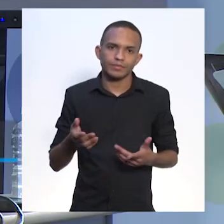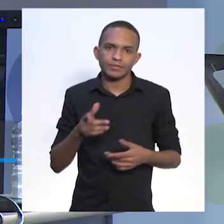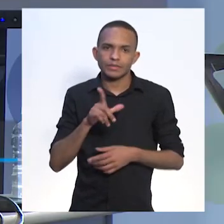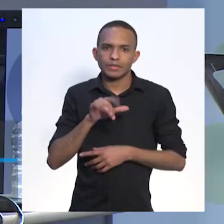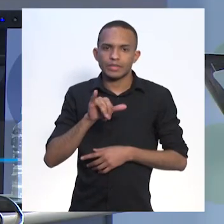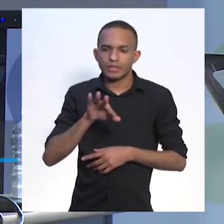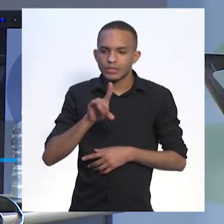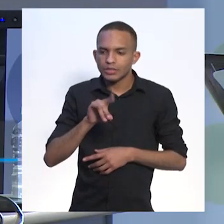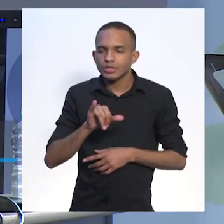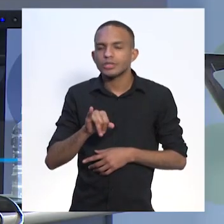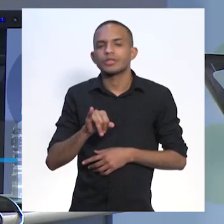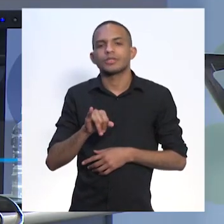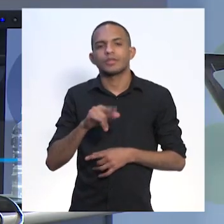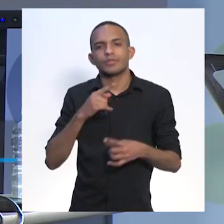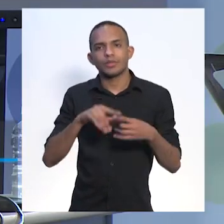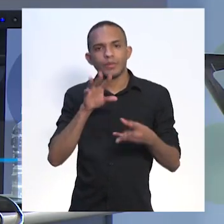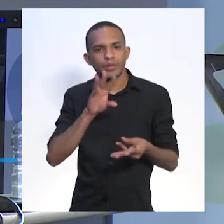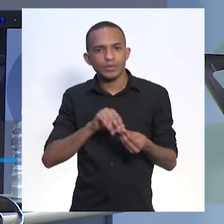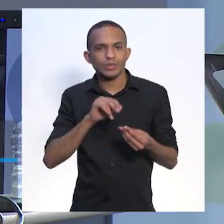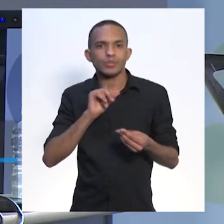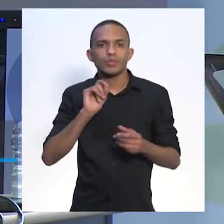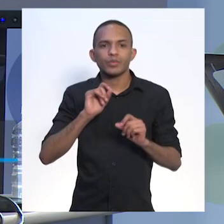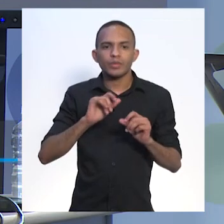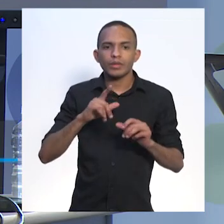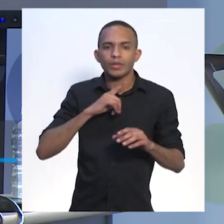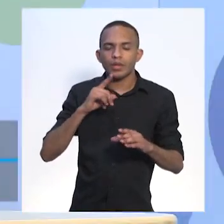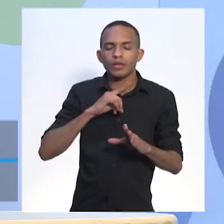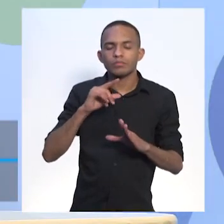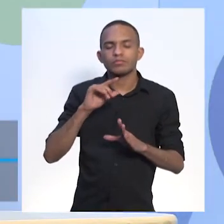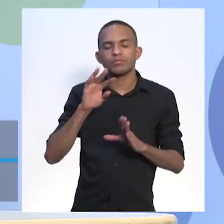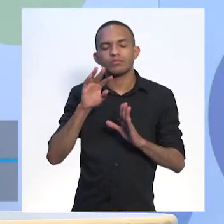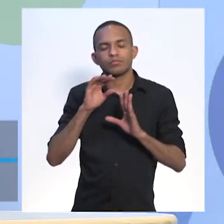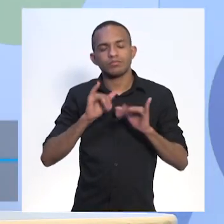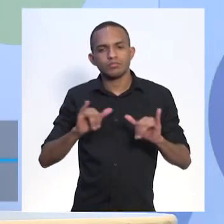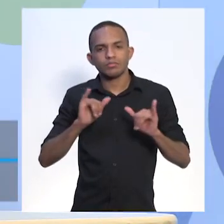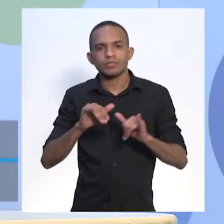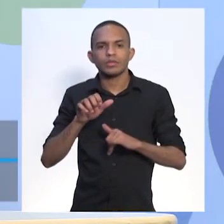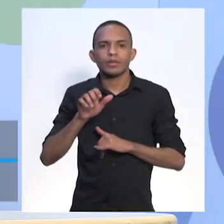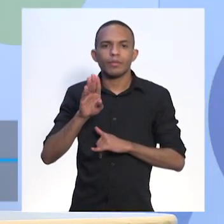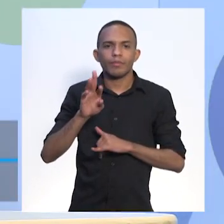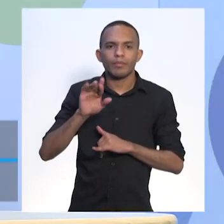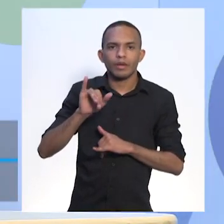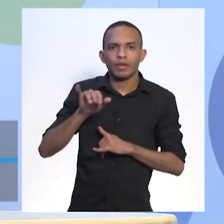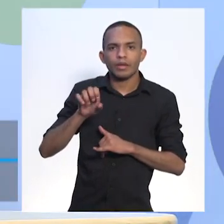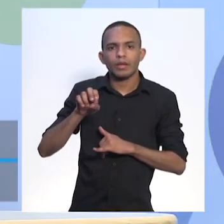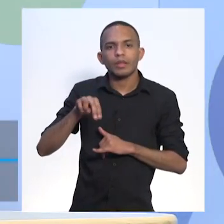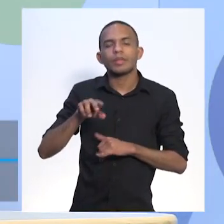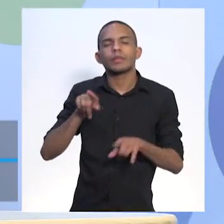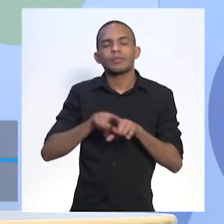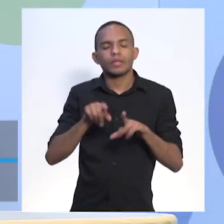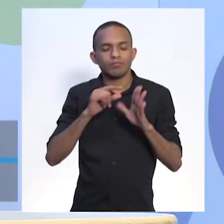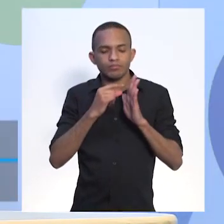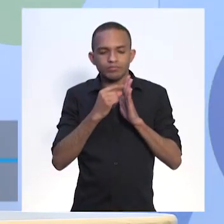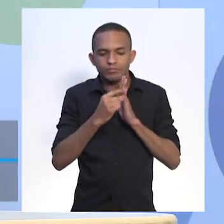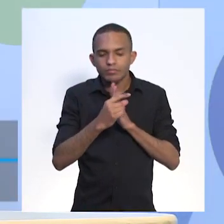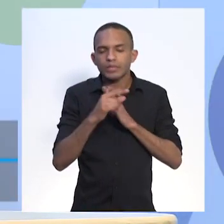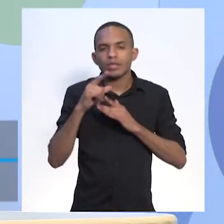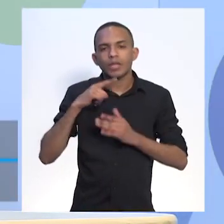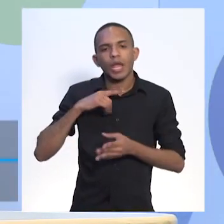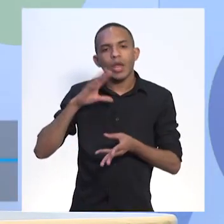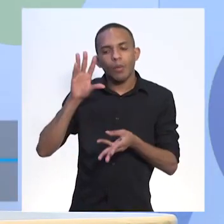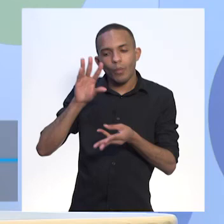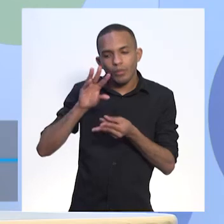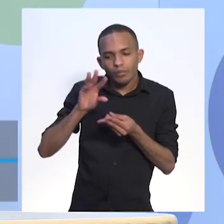Lead, pois é um resumo do que vem a seguir, a Larissa. O Brian colocou também trecho da notícia, pois há uma breve explicação